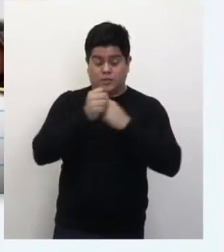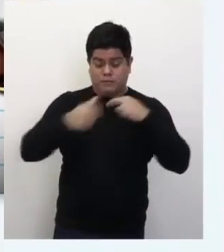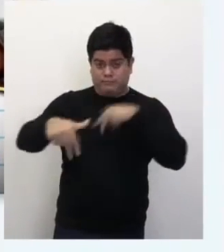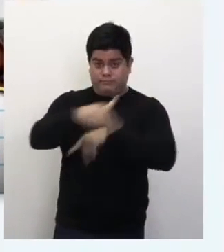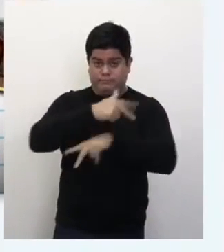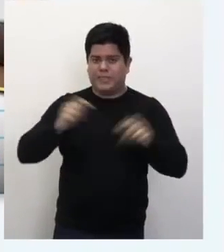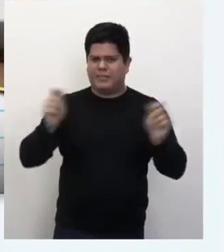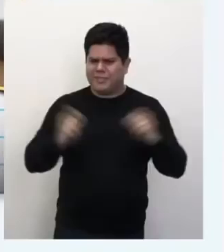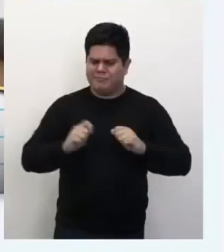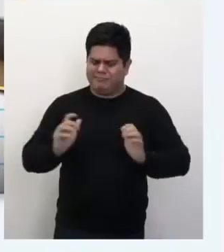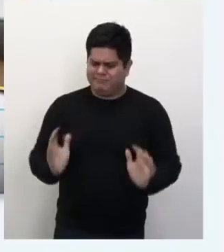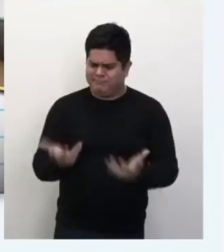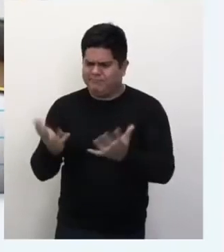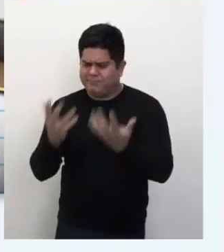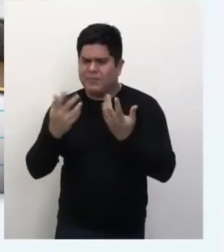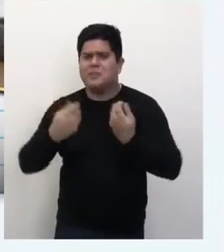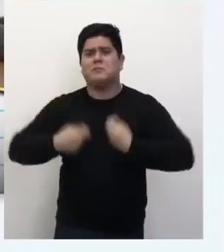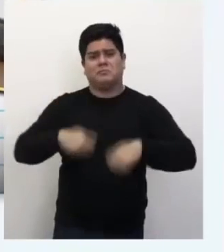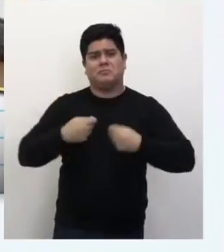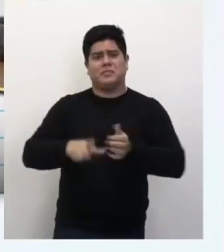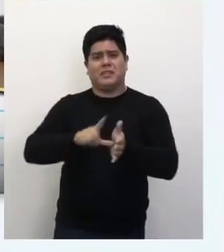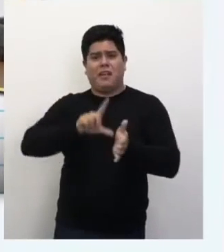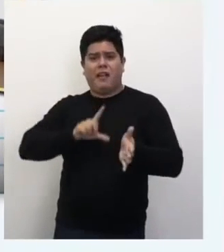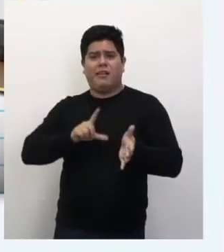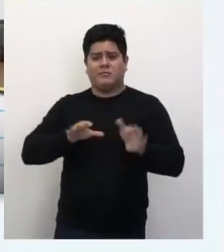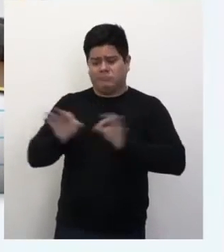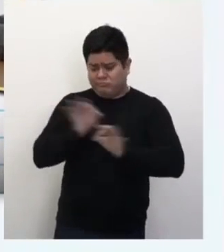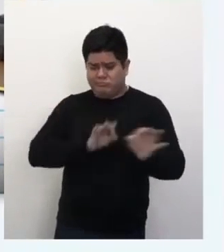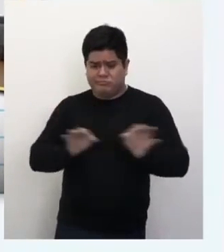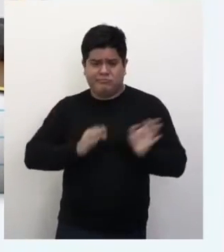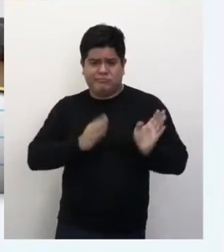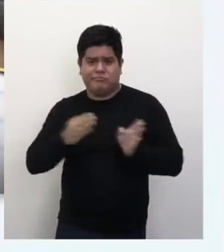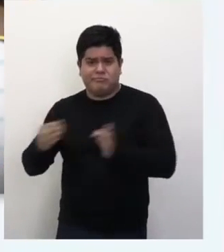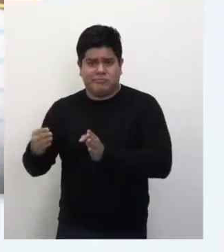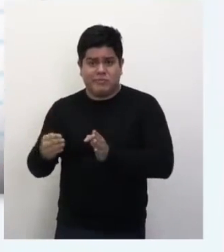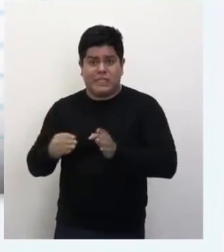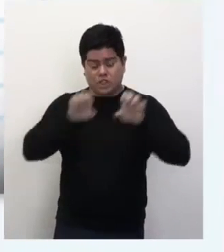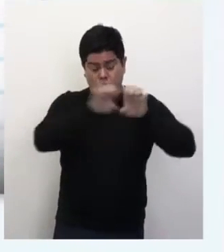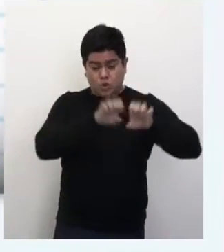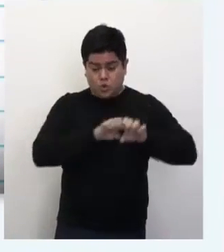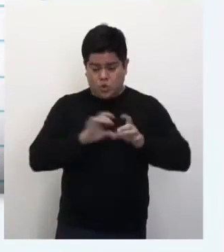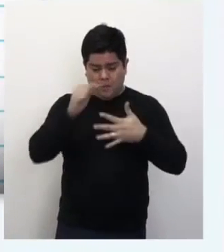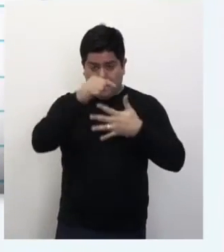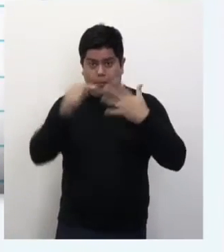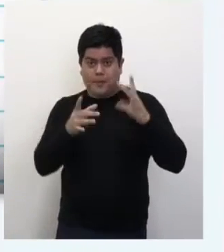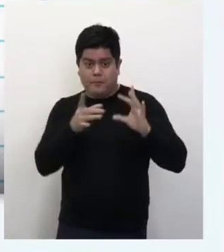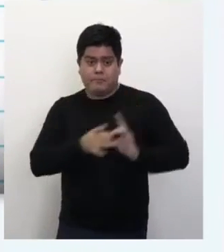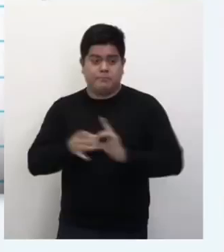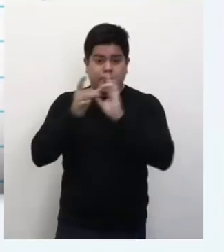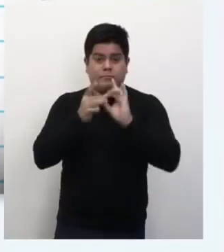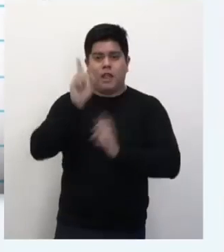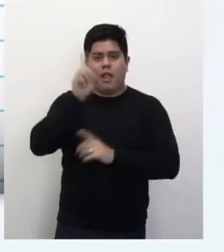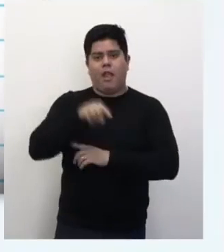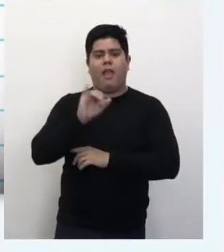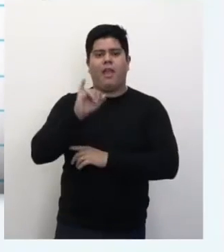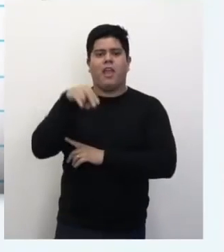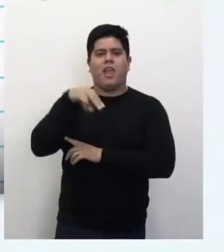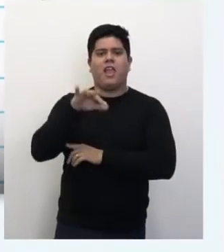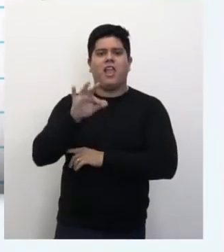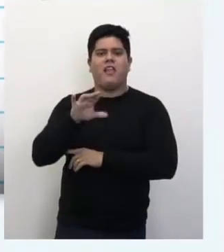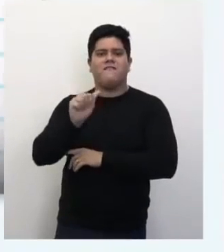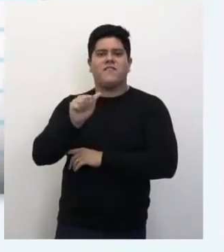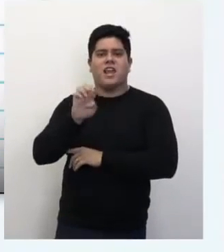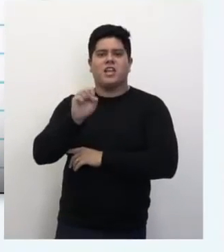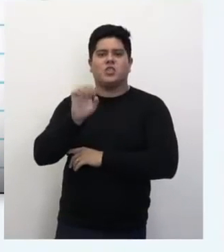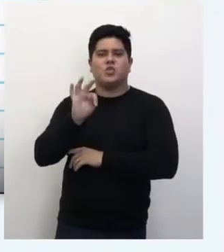é preciso que haja condições fundamentais para isso. Esse conjunto de estruturas essenciais é chamado de infraestrutura. Os seus